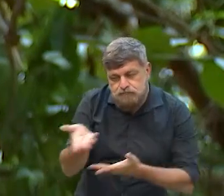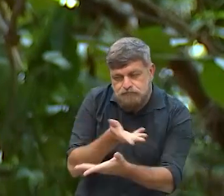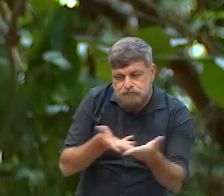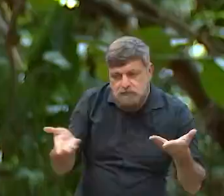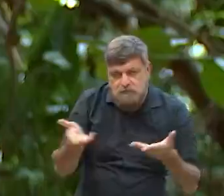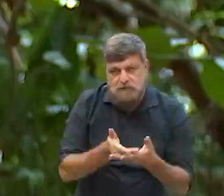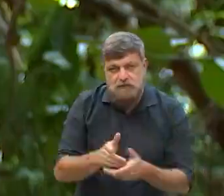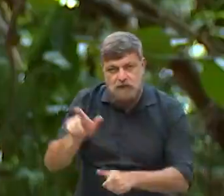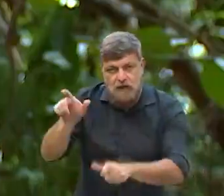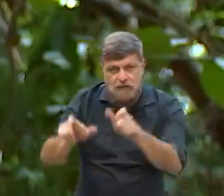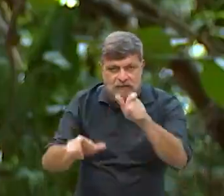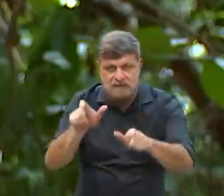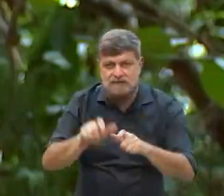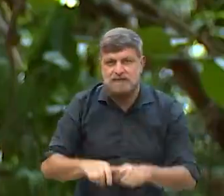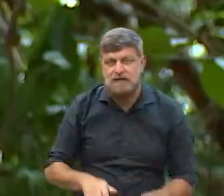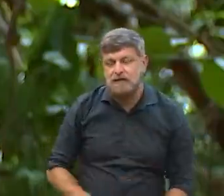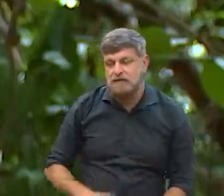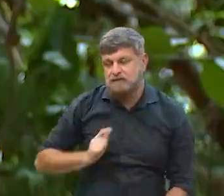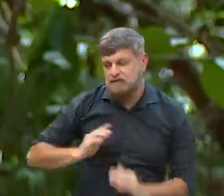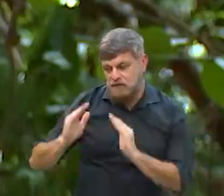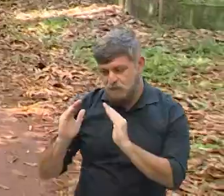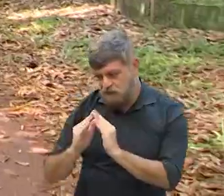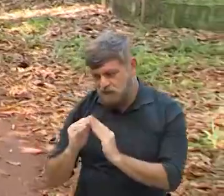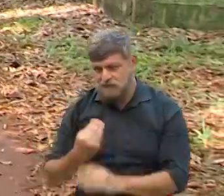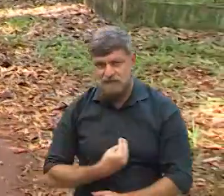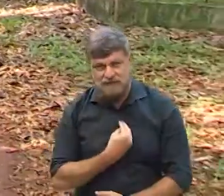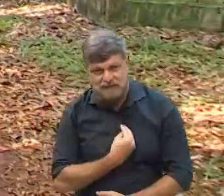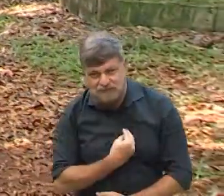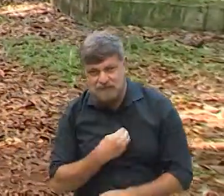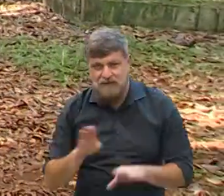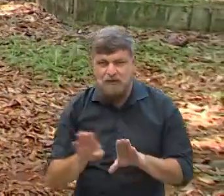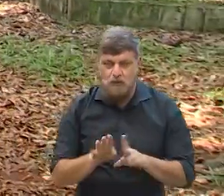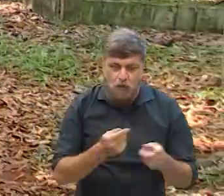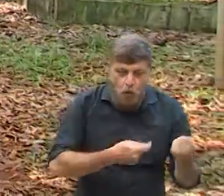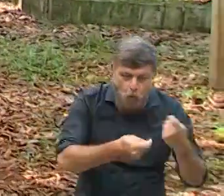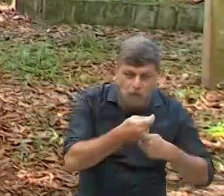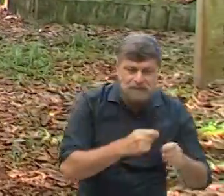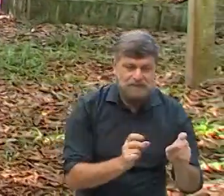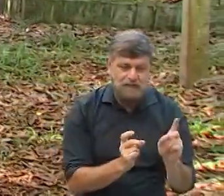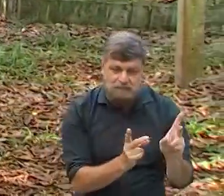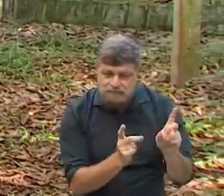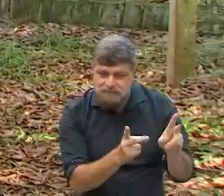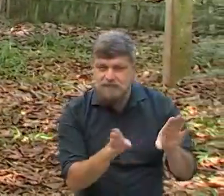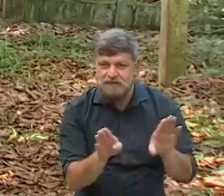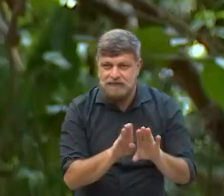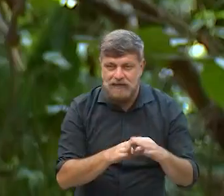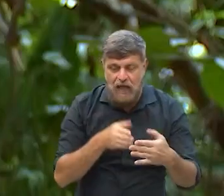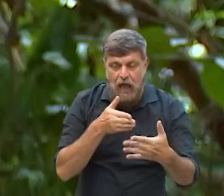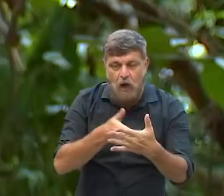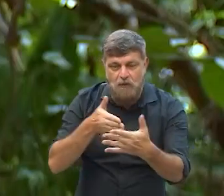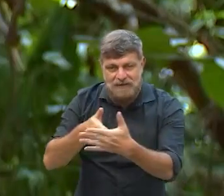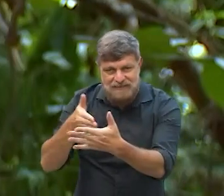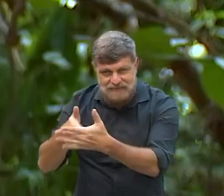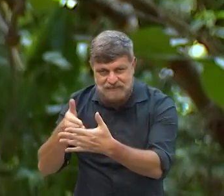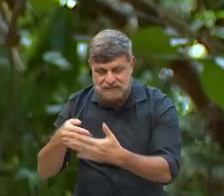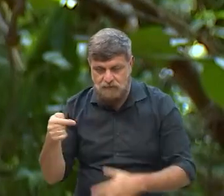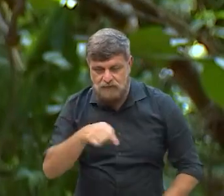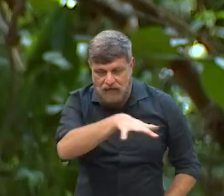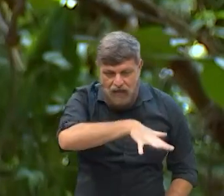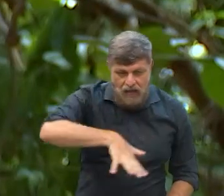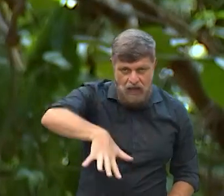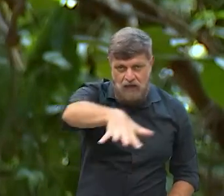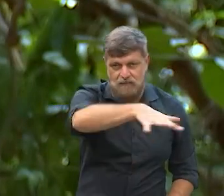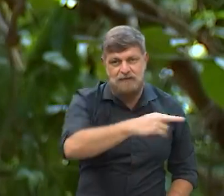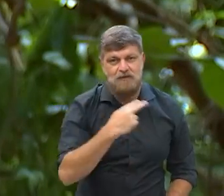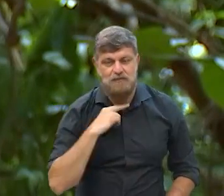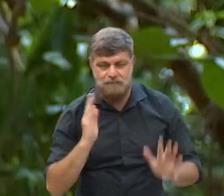com o uso antrópico, com pessoas morando, com o uso comercial. Então, a gente tem algumas restrições a mais para aquele local,